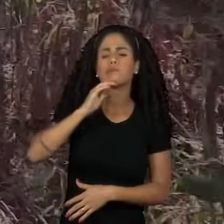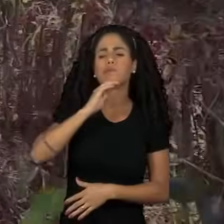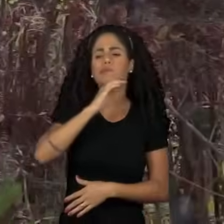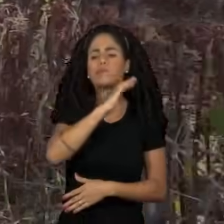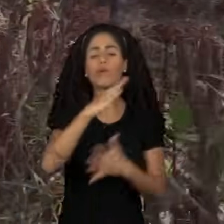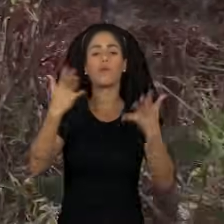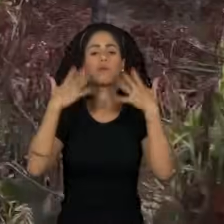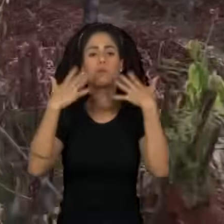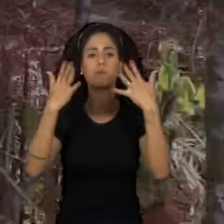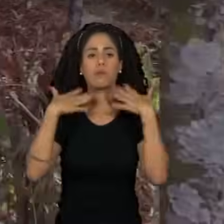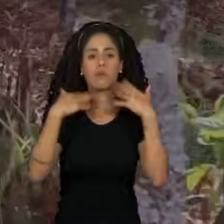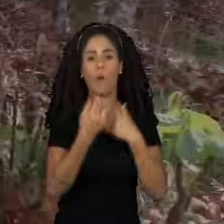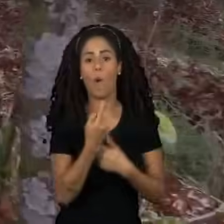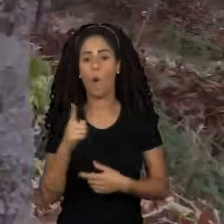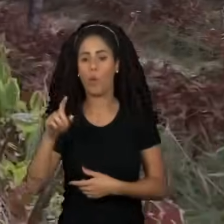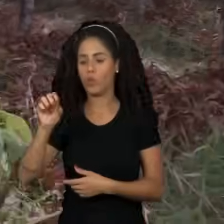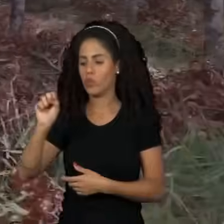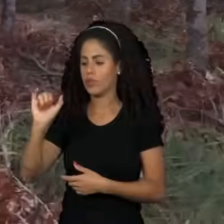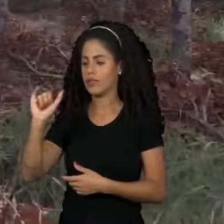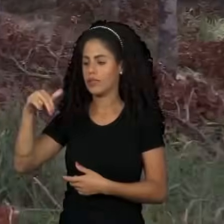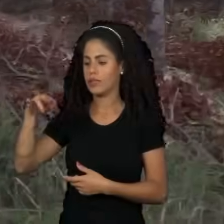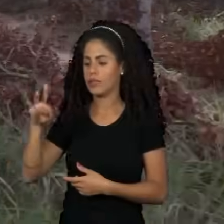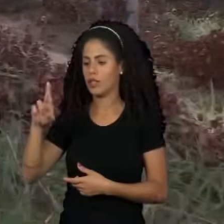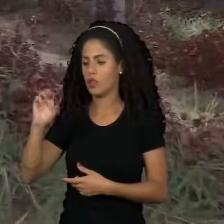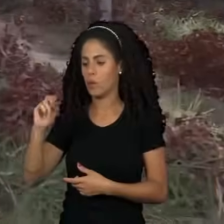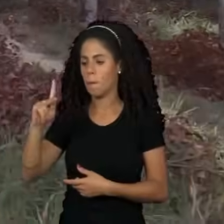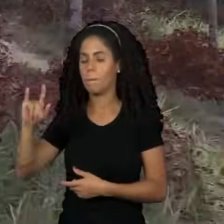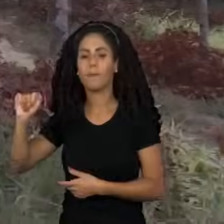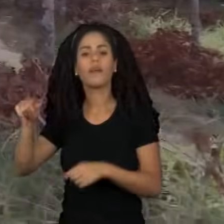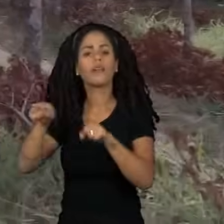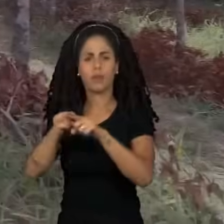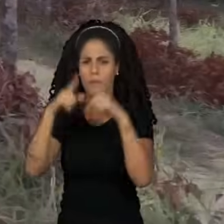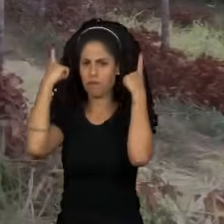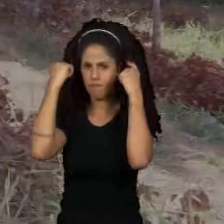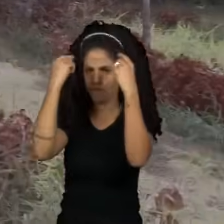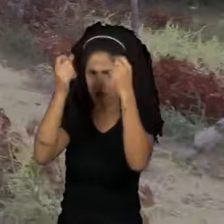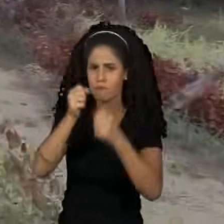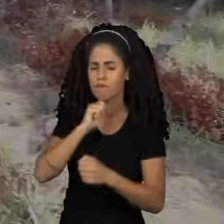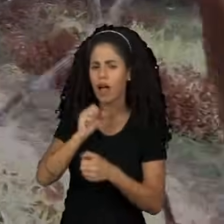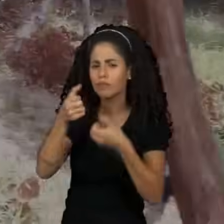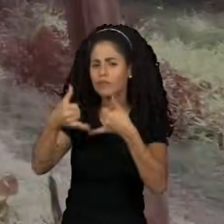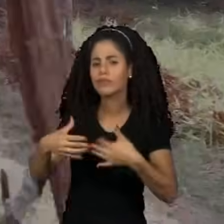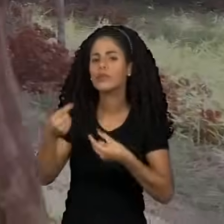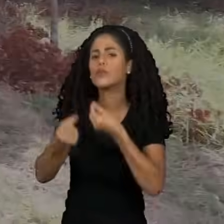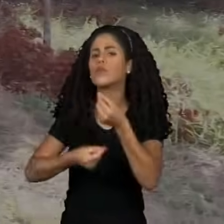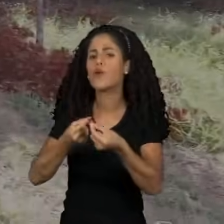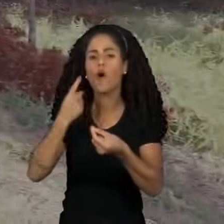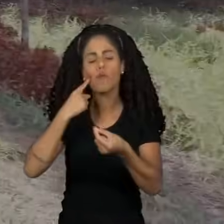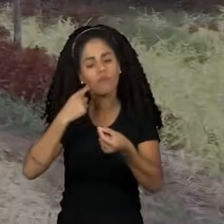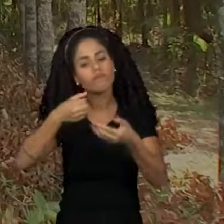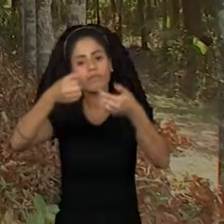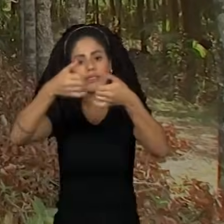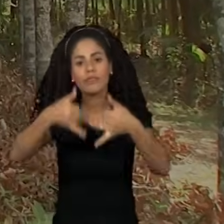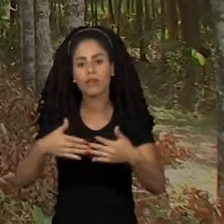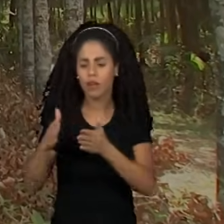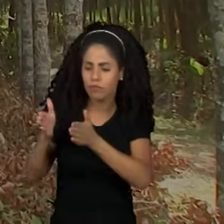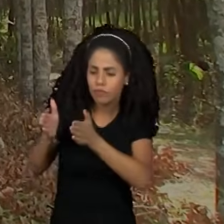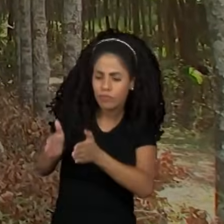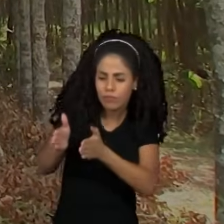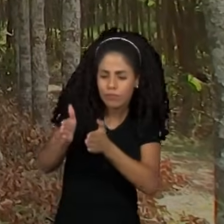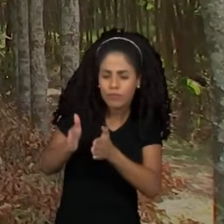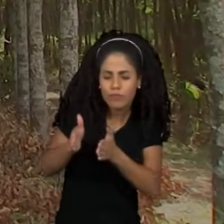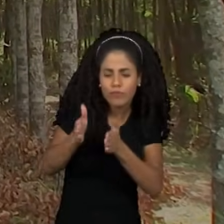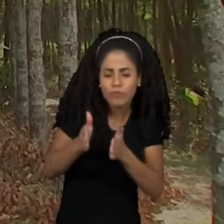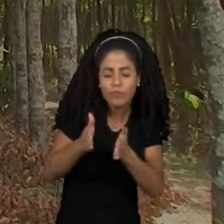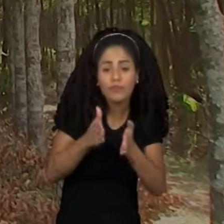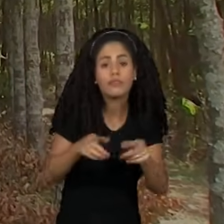E sintropia também vem do grego antigo. Eles usaram para descrever processos que vão